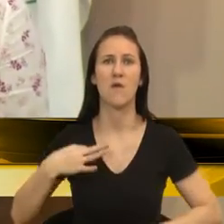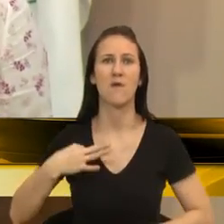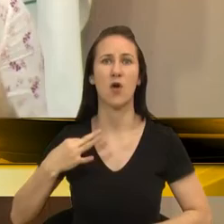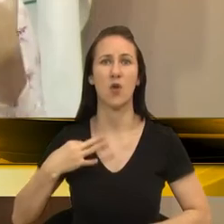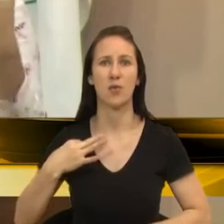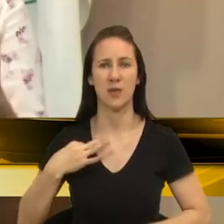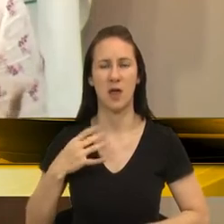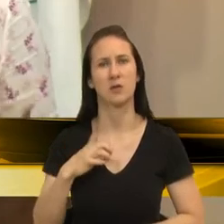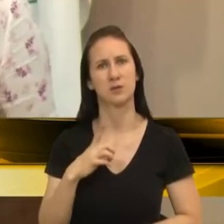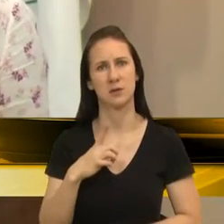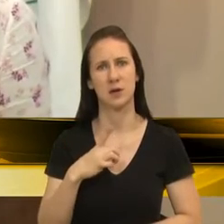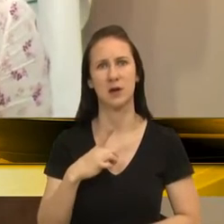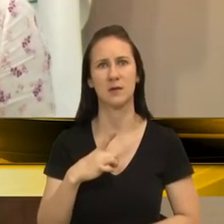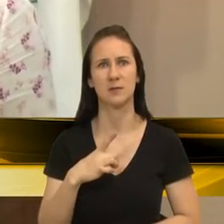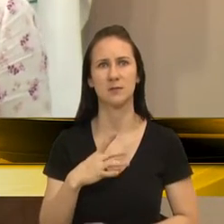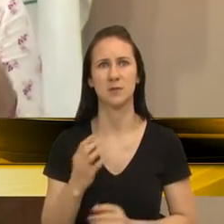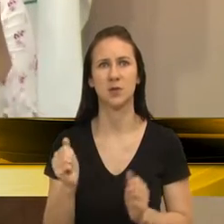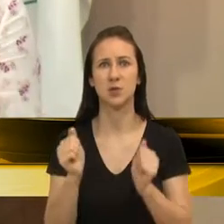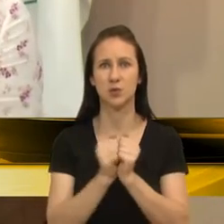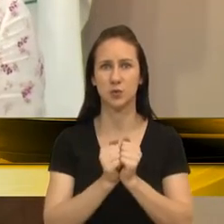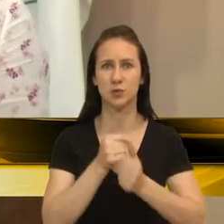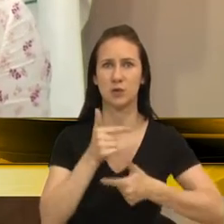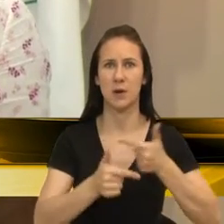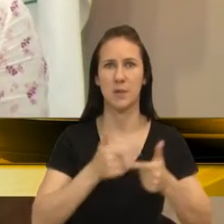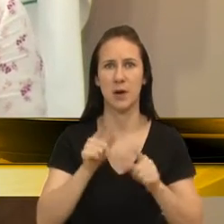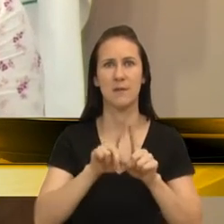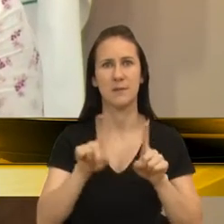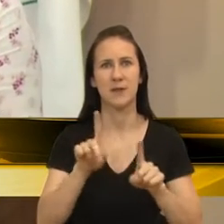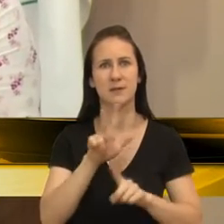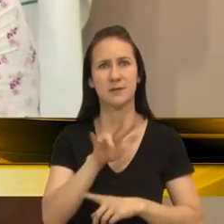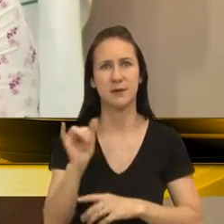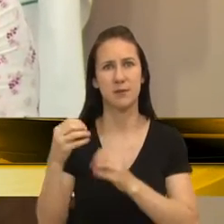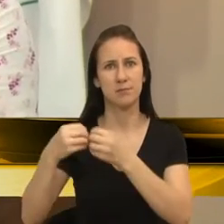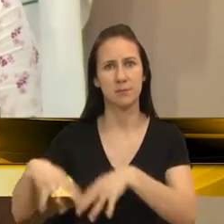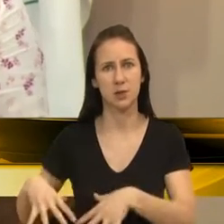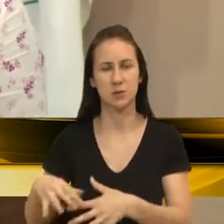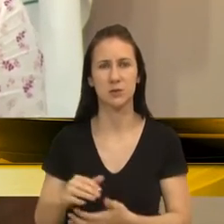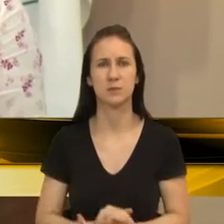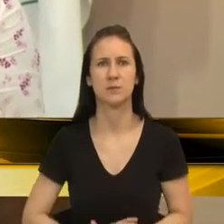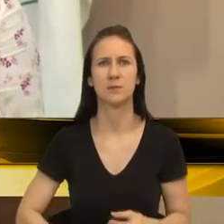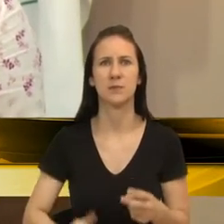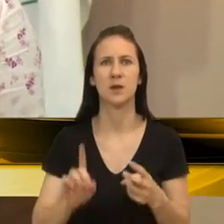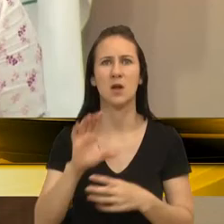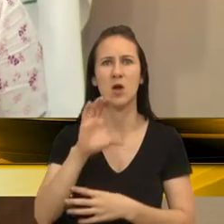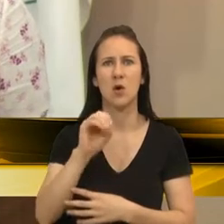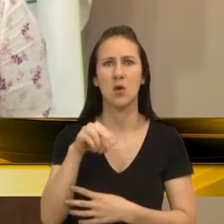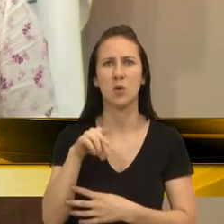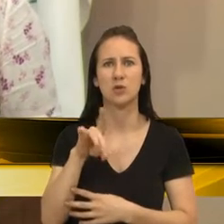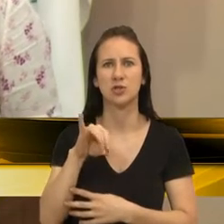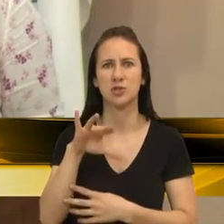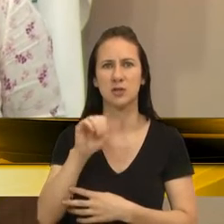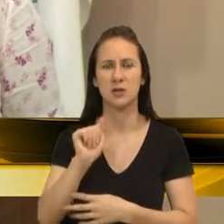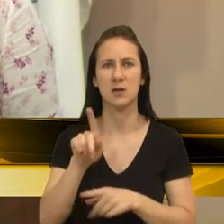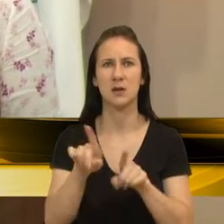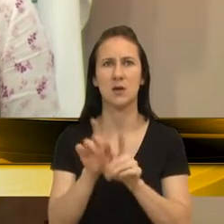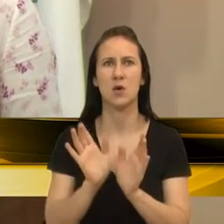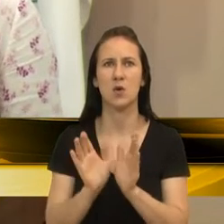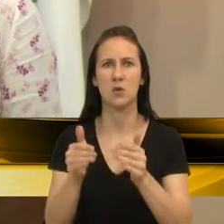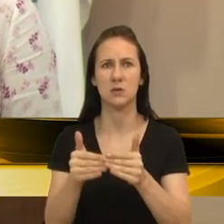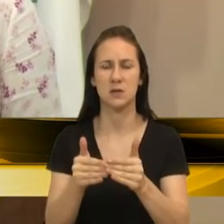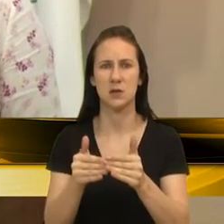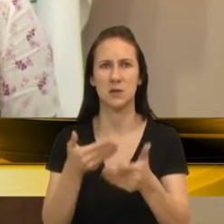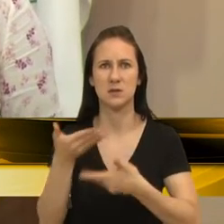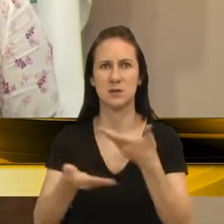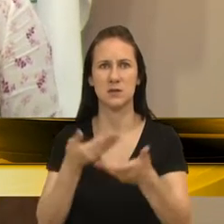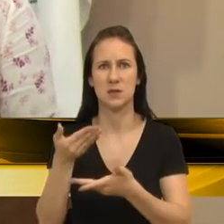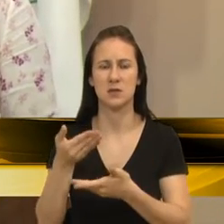outros serviços que também são envolvidos e que vão sofrer esse impacto. O CONDICA, o Conselho Municipal de Assistência Social, o Ministério Público